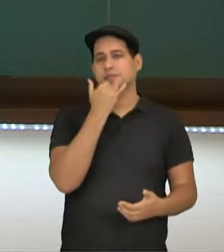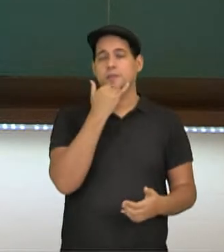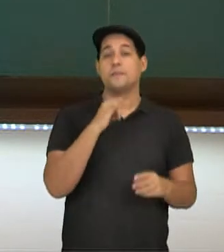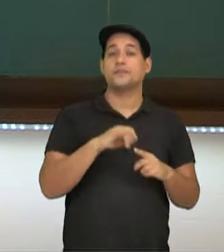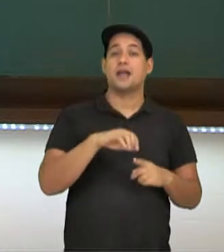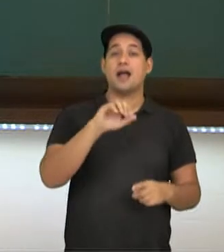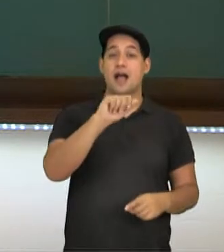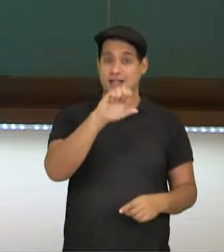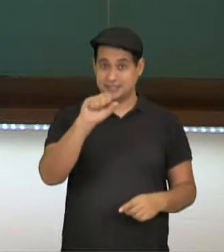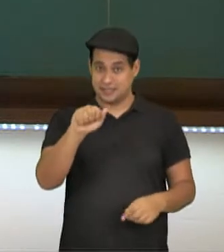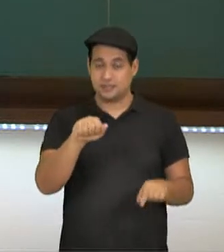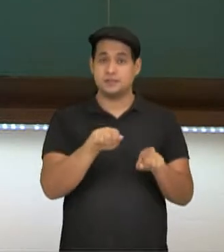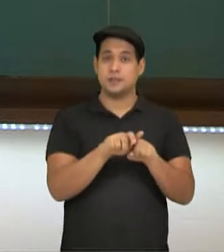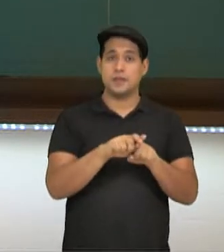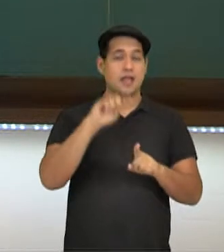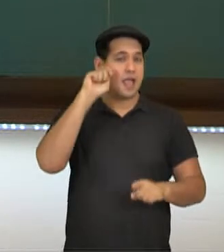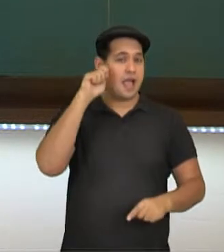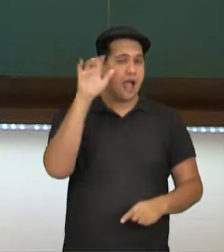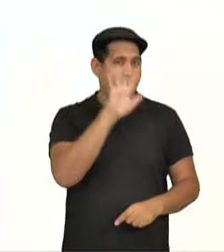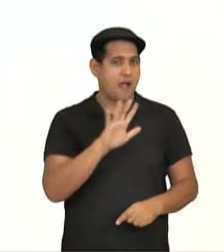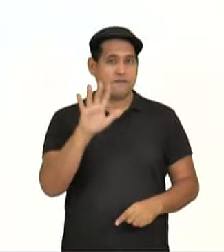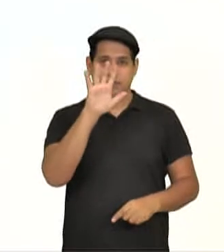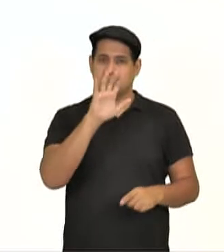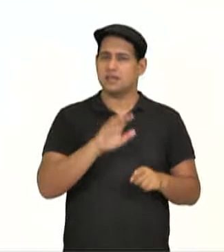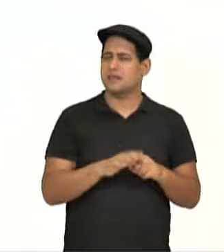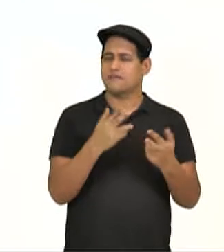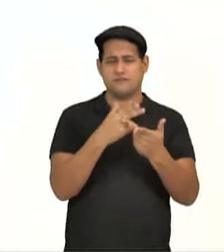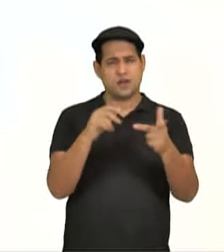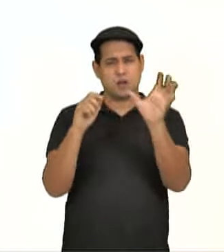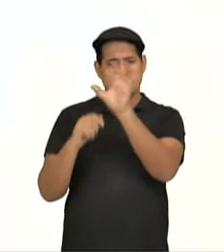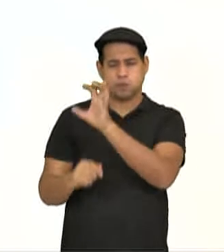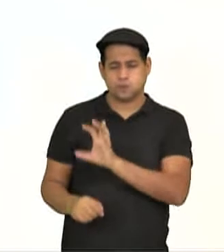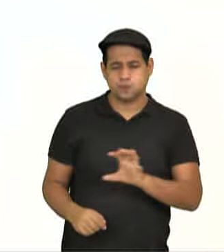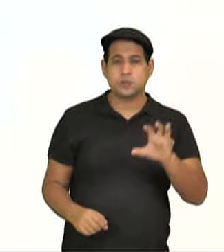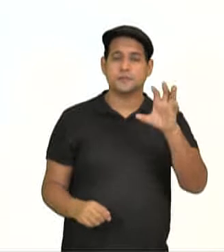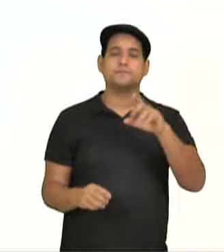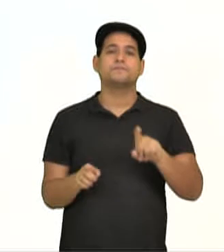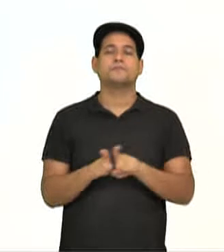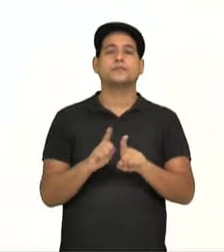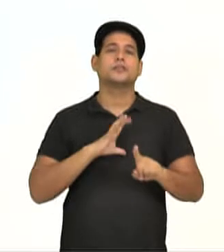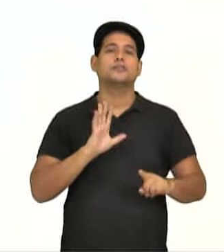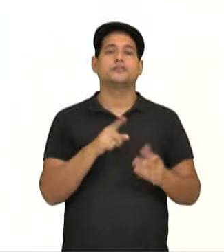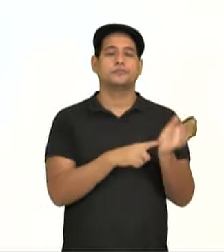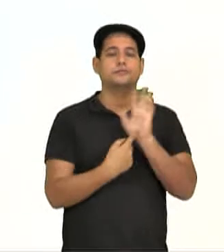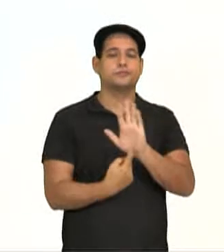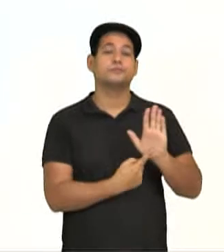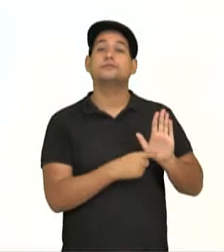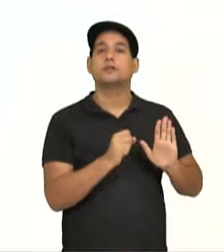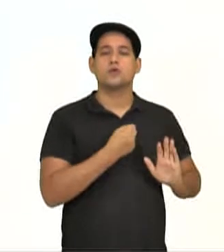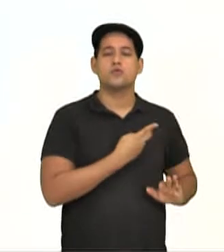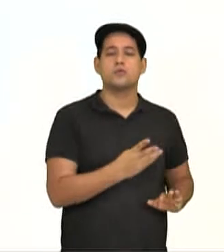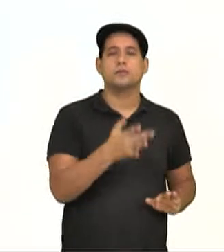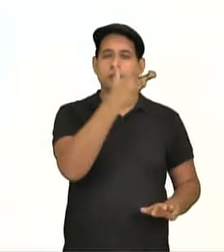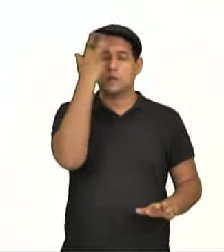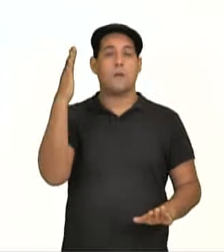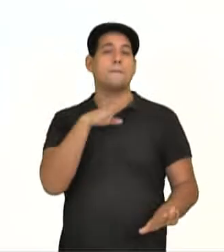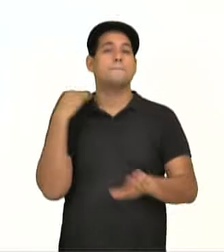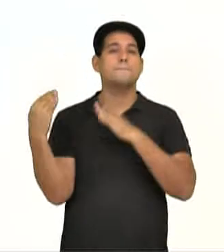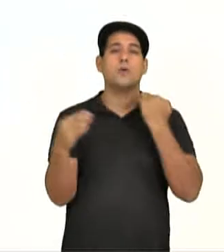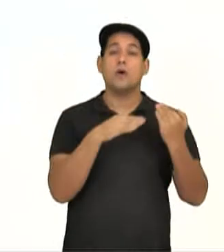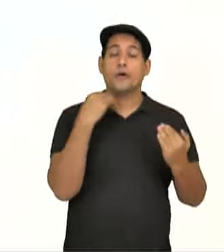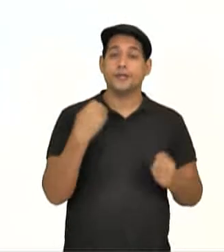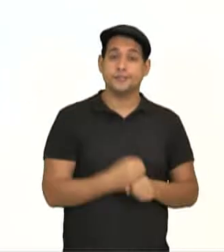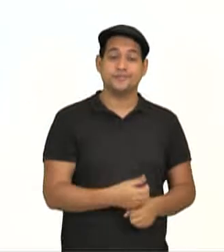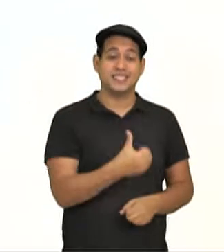Atlântico Sul, houveram batalhas navais. Entre outros números que a gente pode apontar aqui, o número de mortos é estimado em